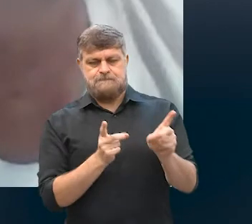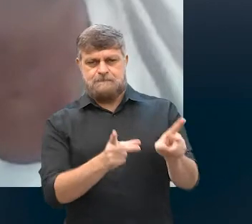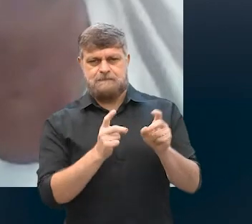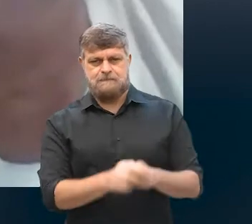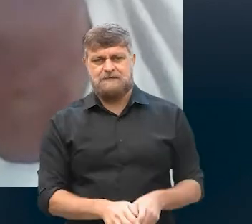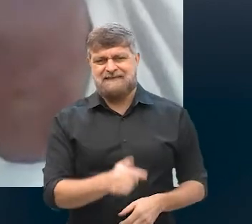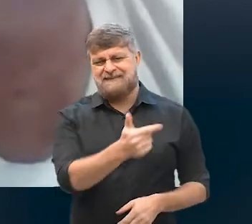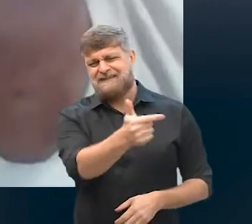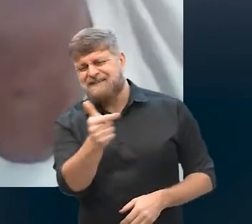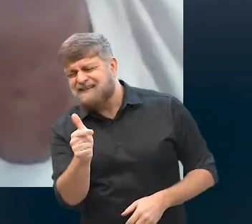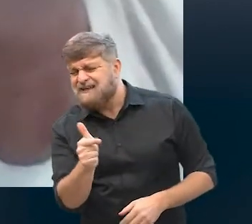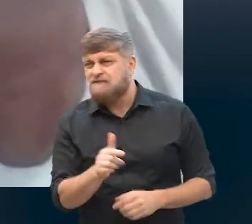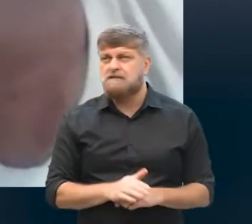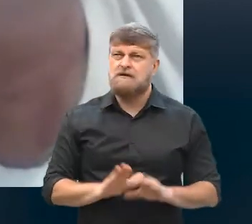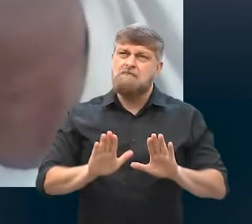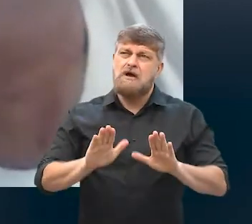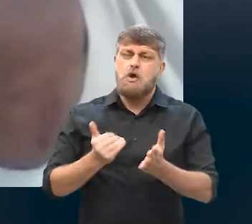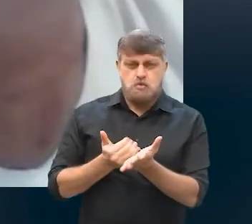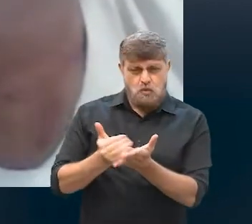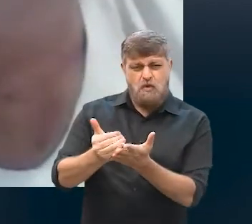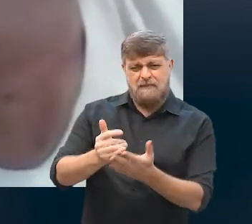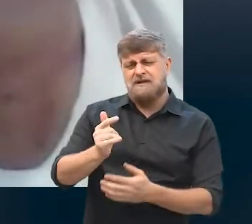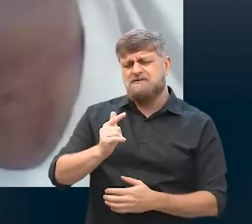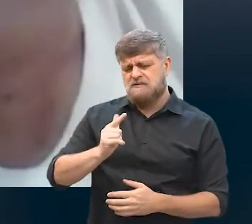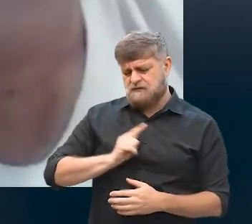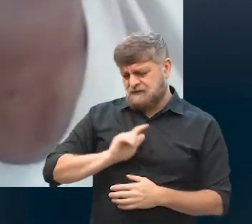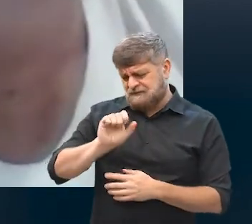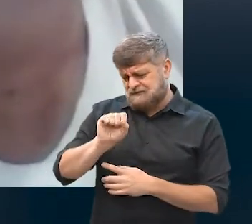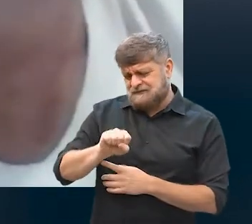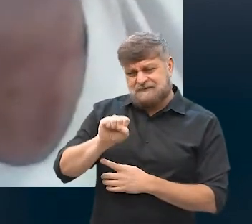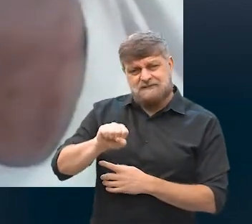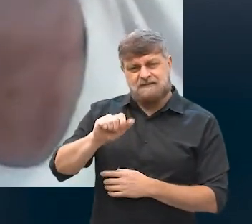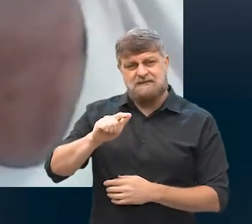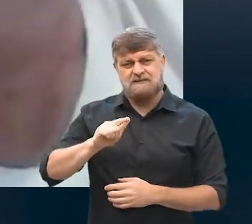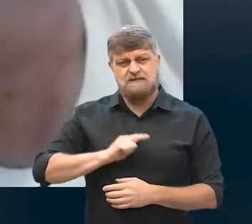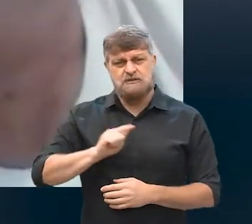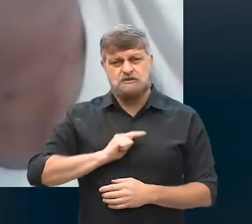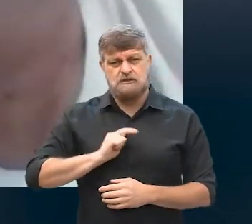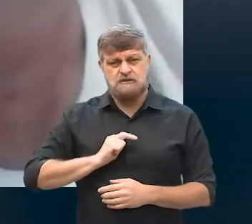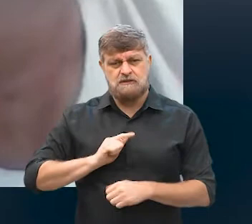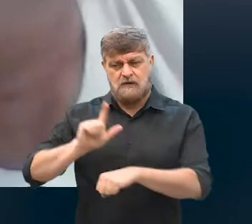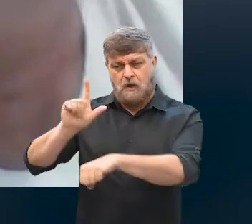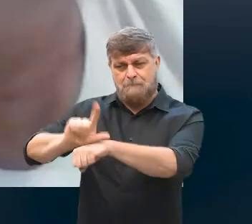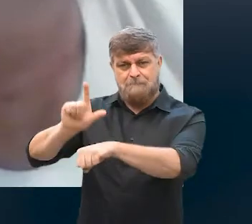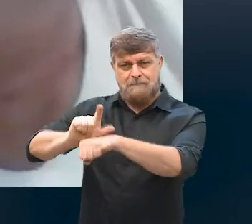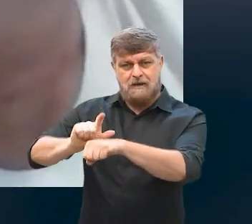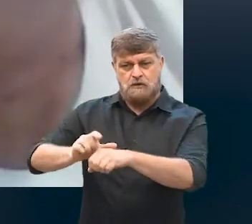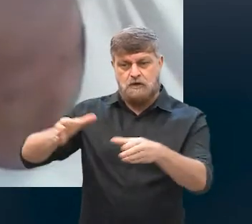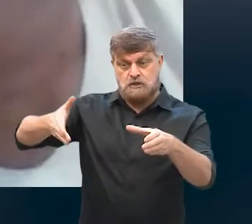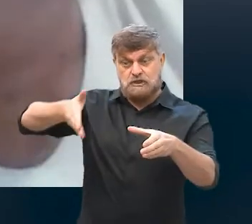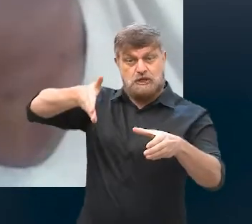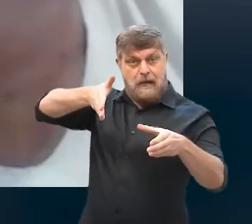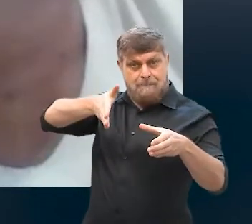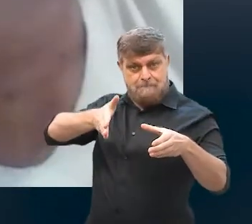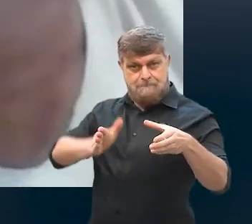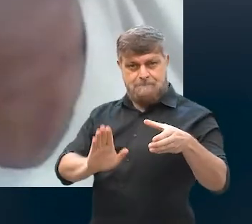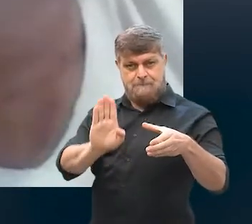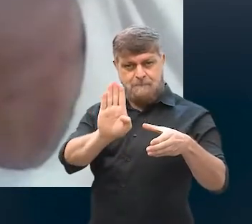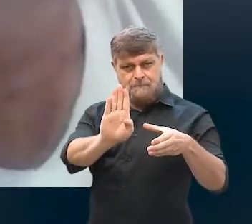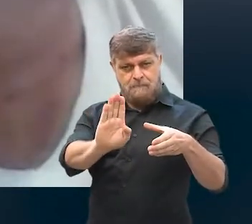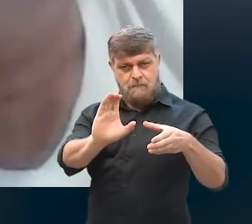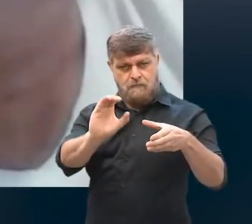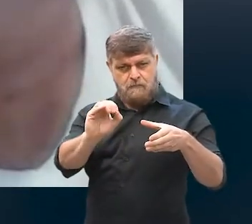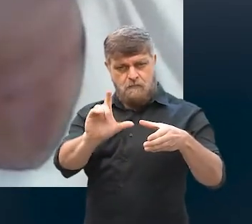consumidor. Tivemos no início, a gente colocou elas numa loja de bolos, uma moça